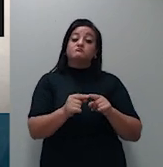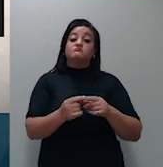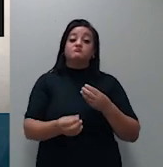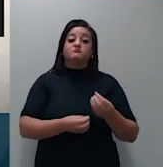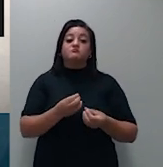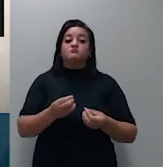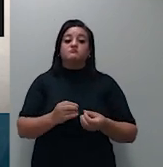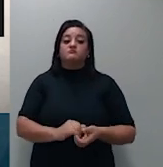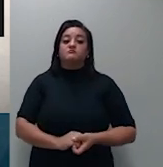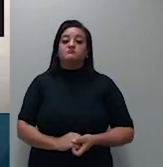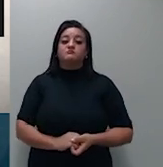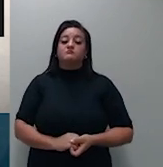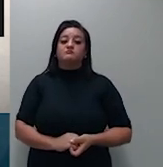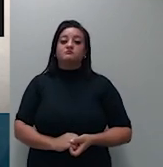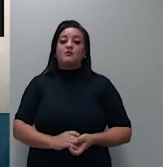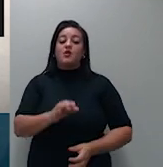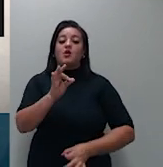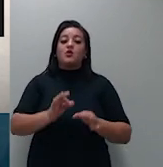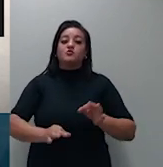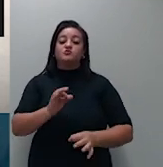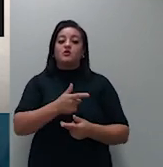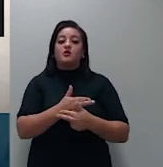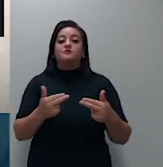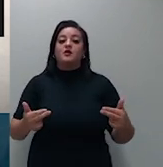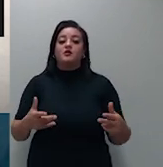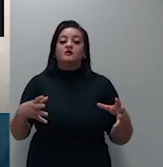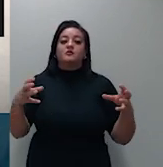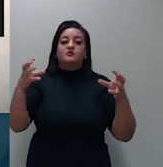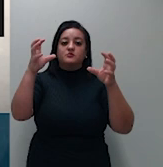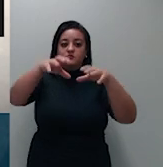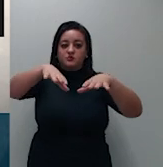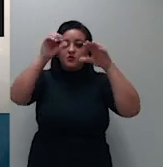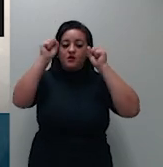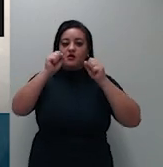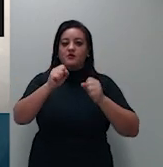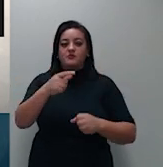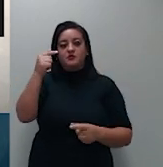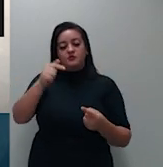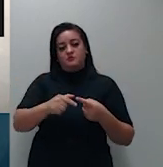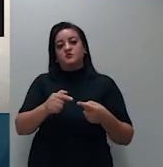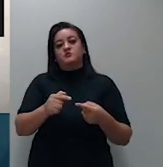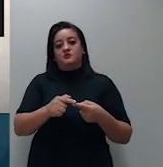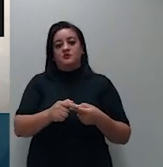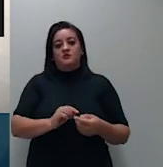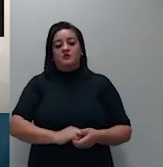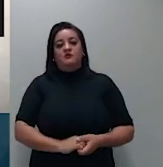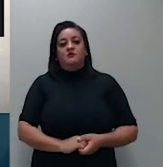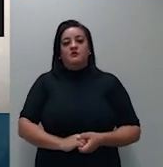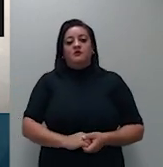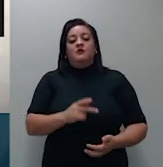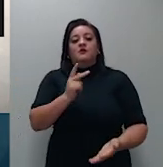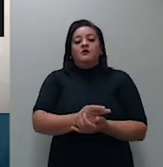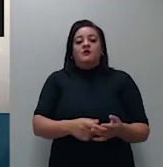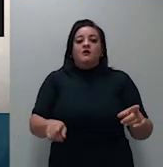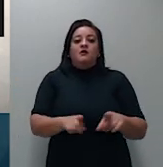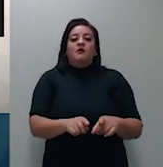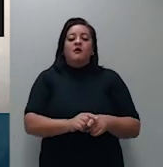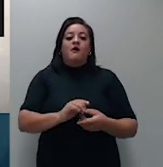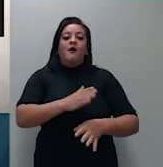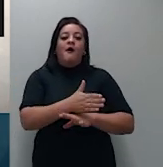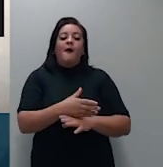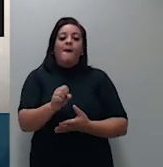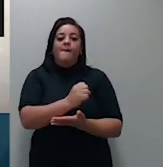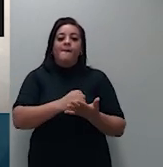diversos julgados da corte nesse sentido Por conseguinte em complementação aos fundamentos do